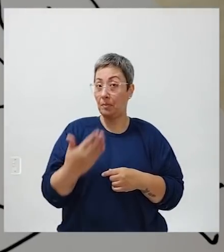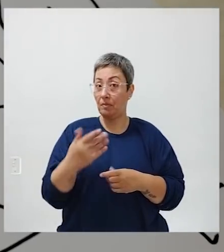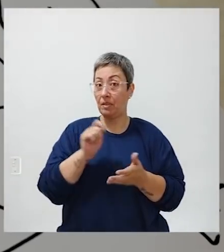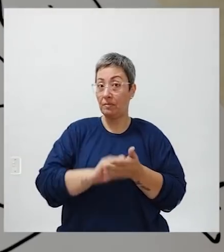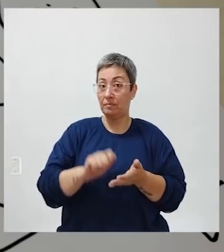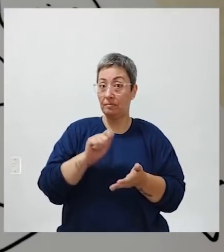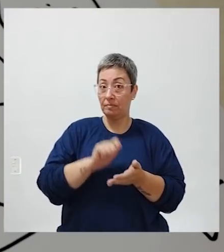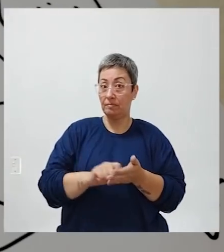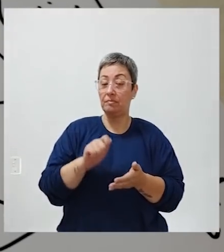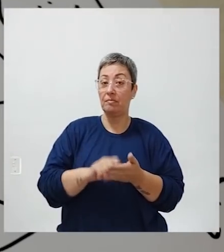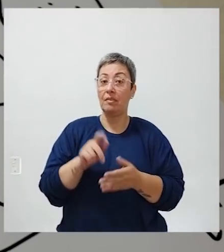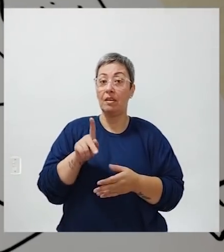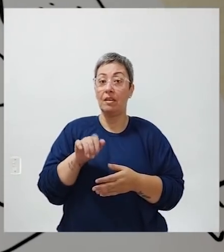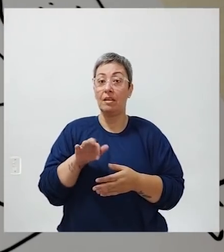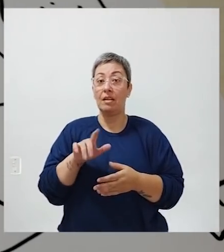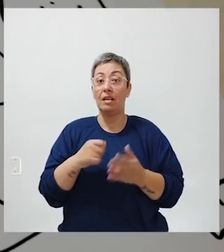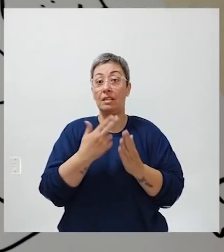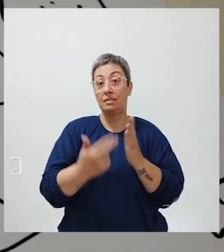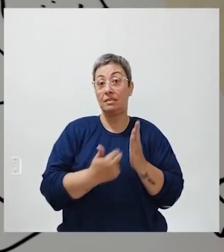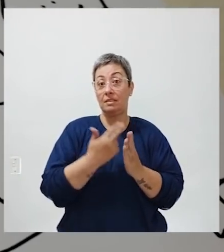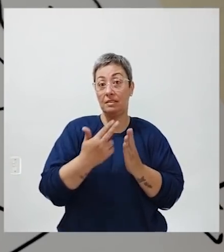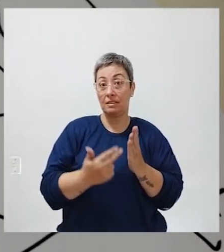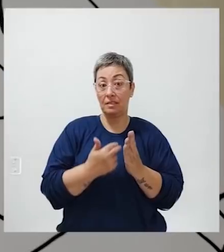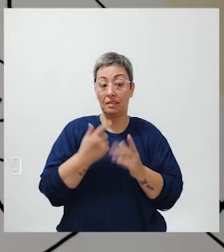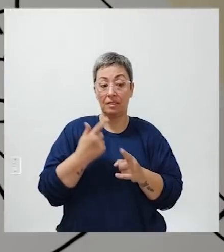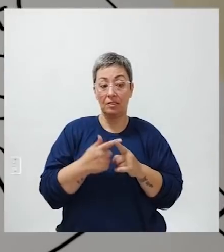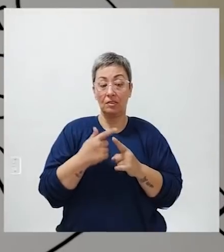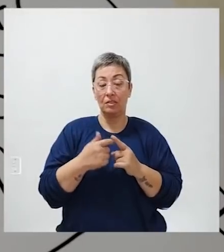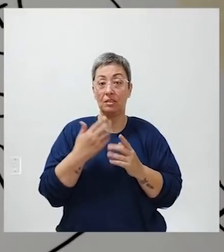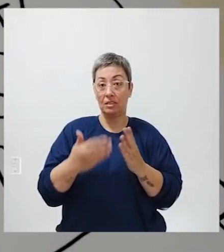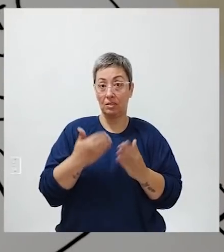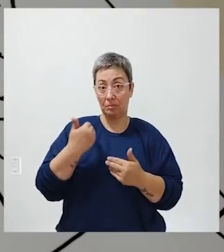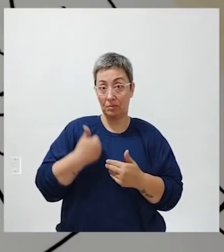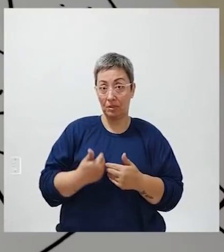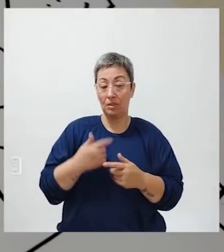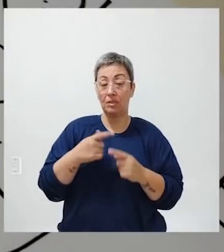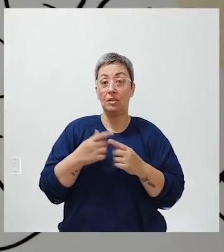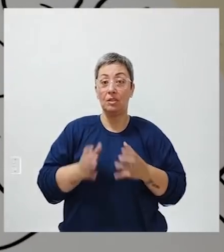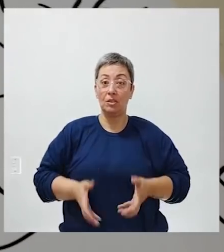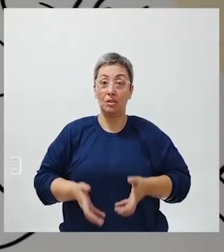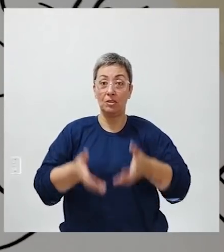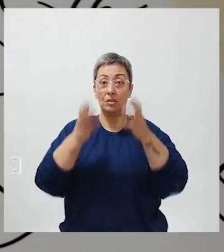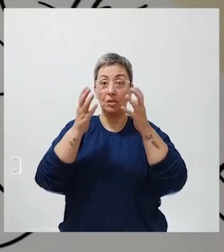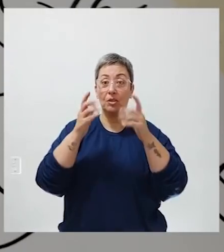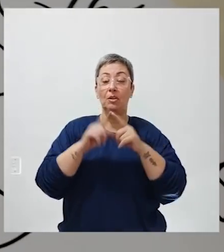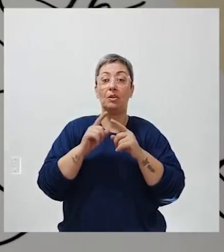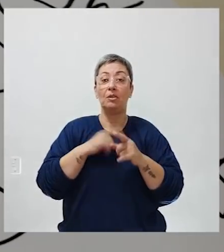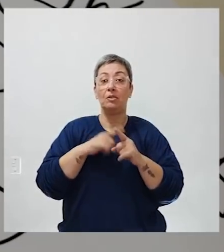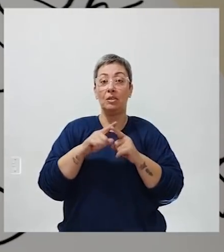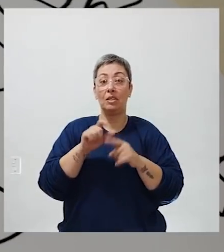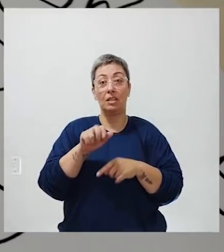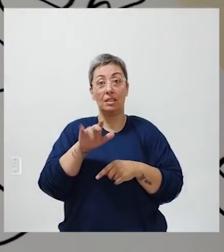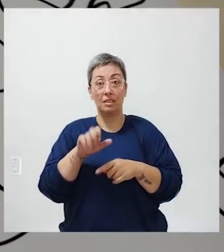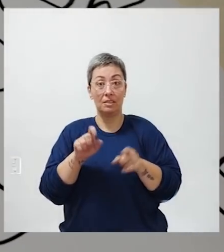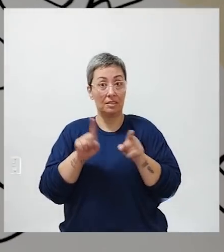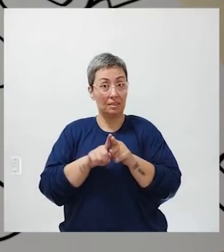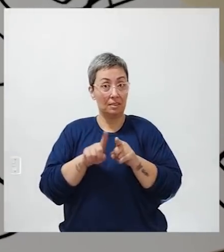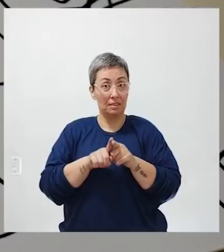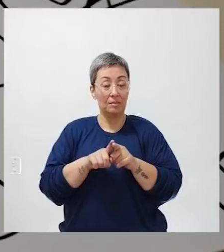ele escrever a parlenda, ele desenha. Ele me desenhou jogando a bola na parede e a Alice